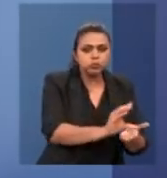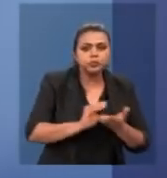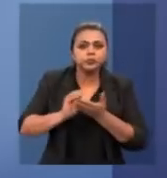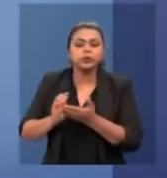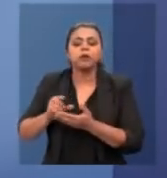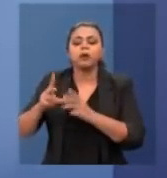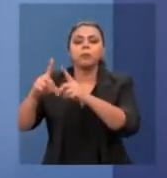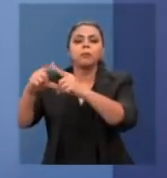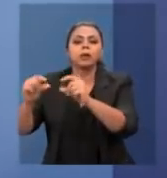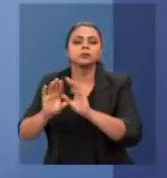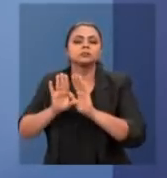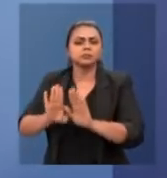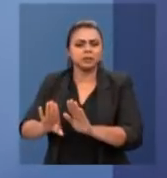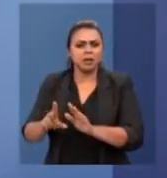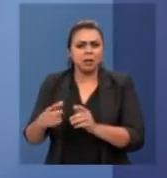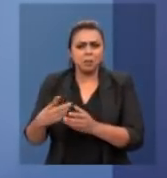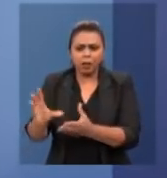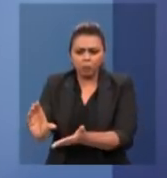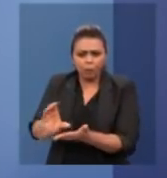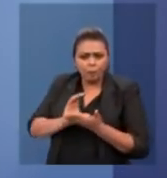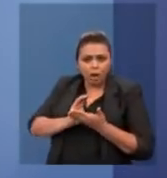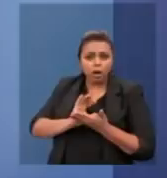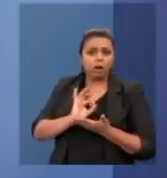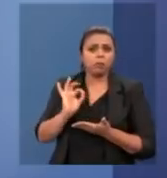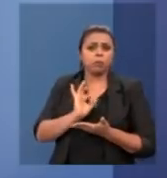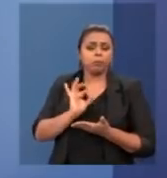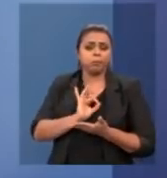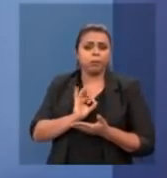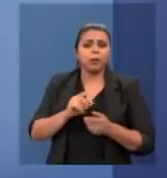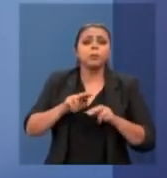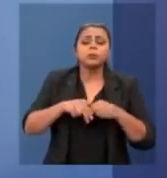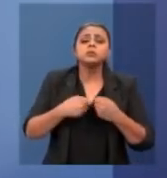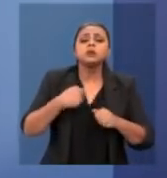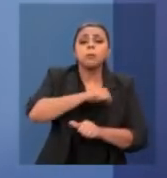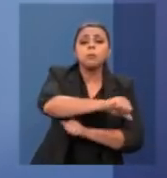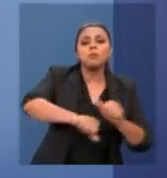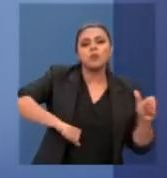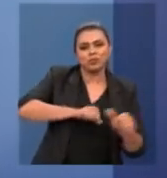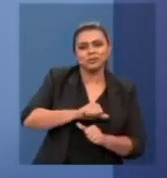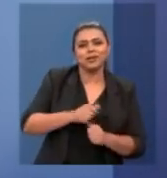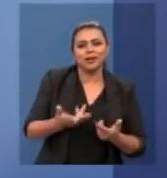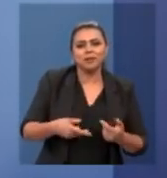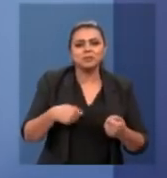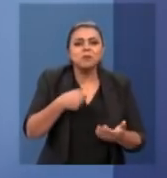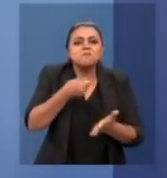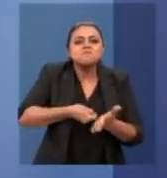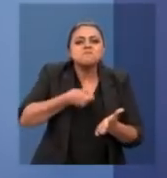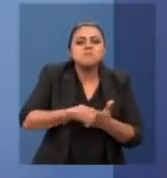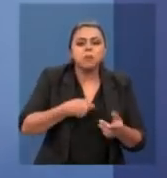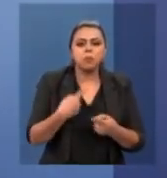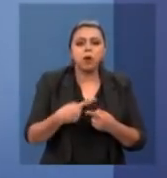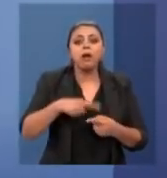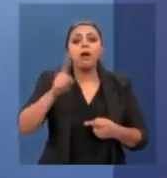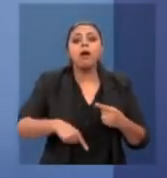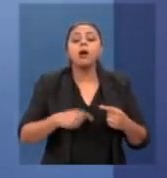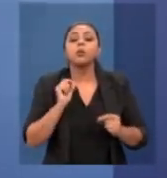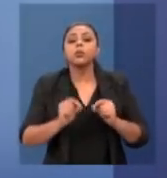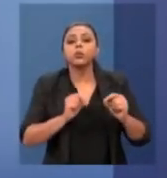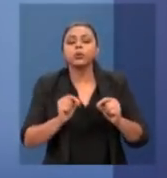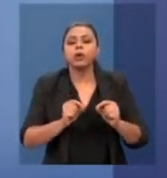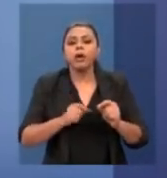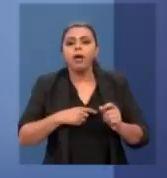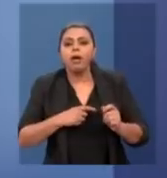nada e outra coisa é fazer uma reforma tributária e brigar e como governador participar porque é uma política extremamente